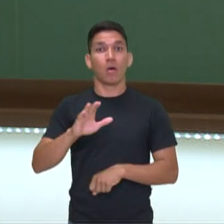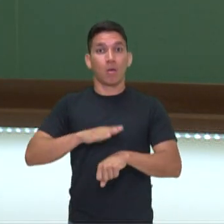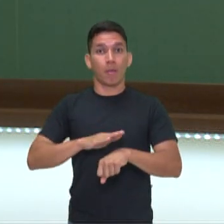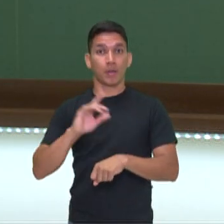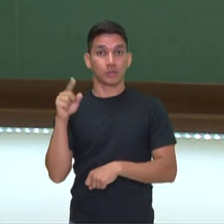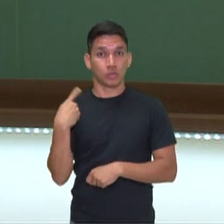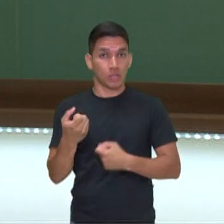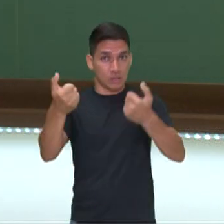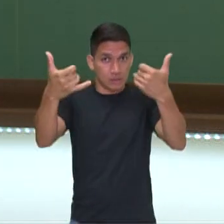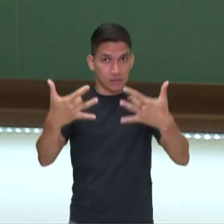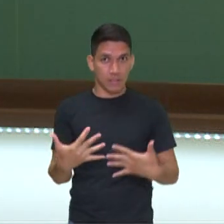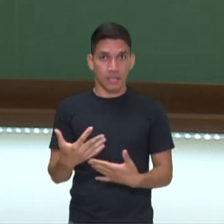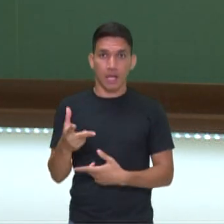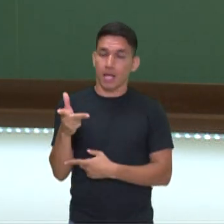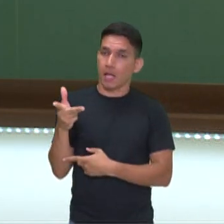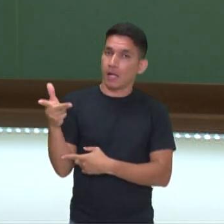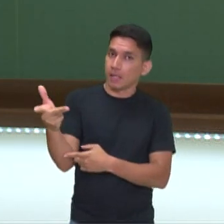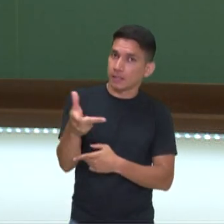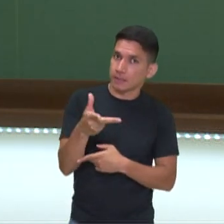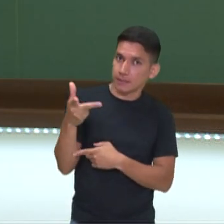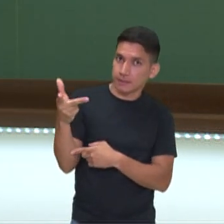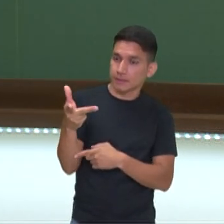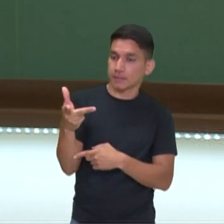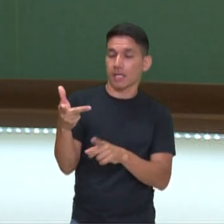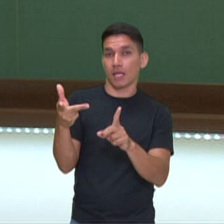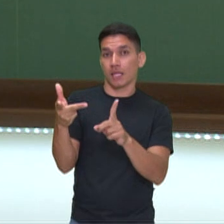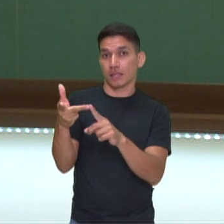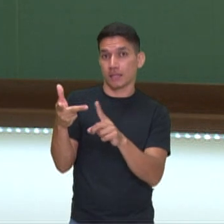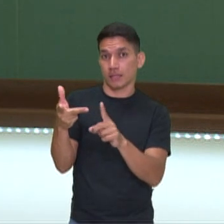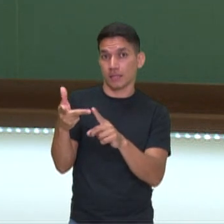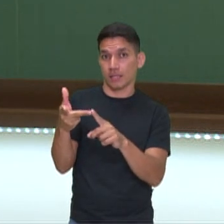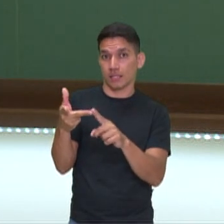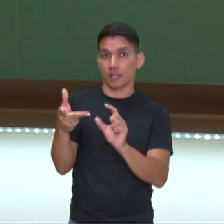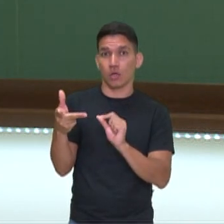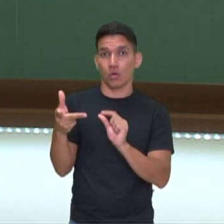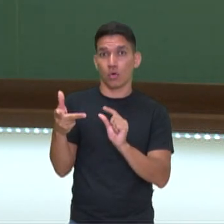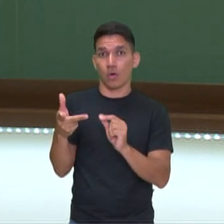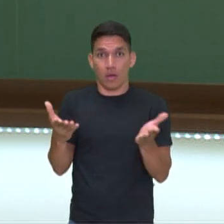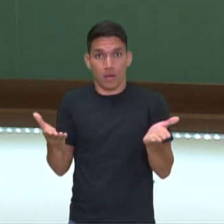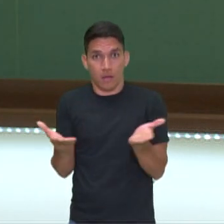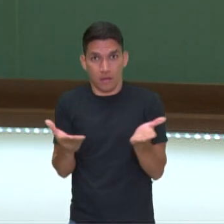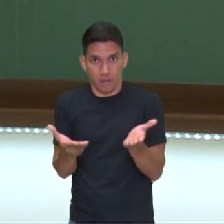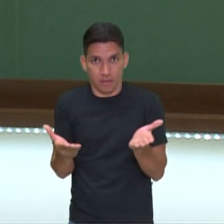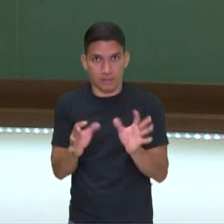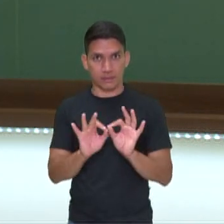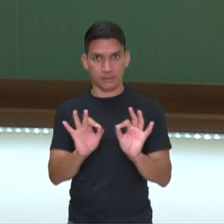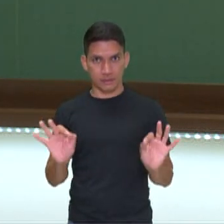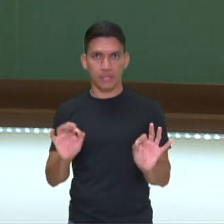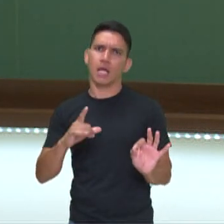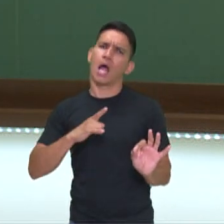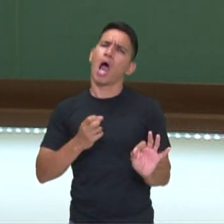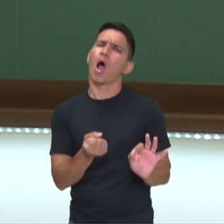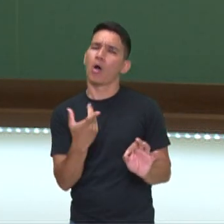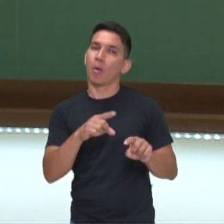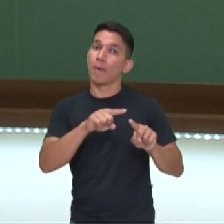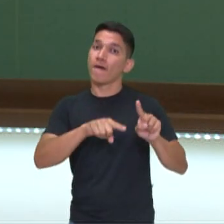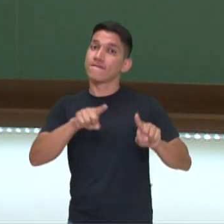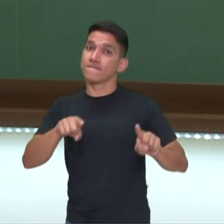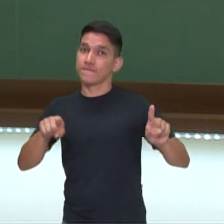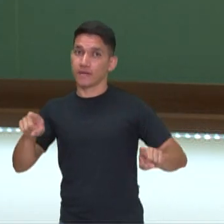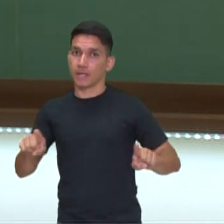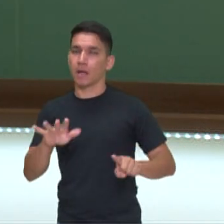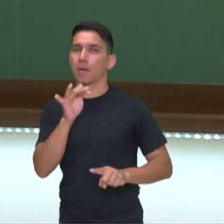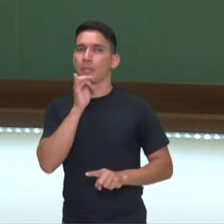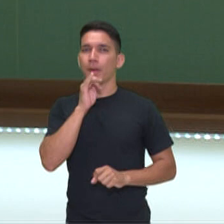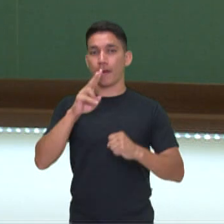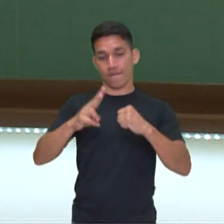fala das terceiras pessoas no singular, no presente simples, nós temos algumas variações, como a mudança